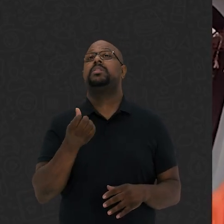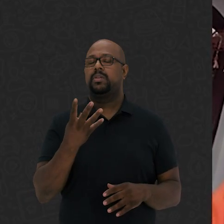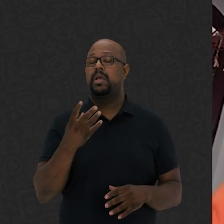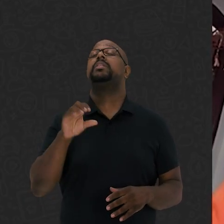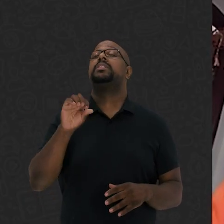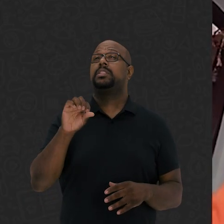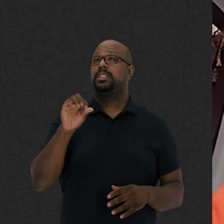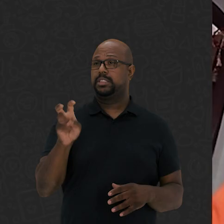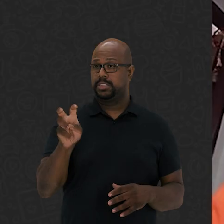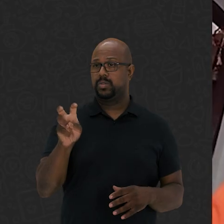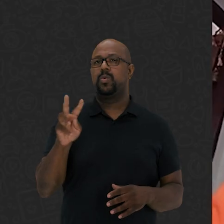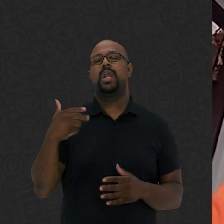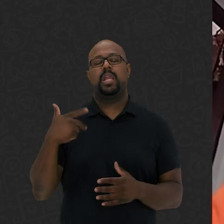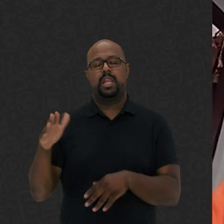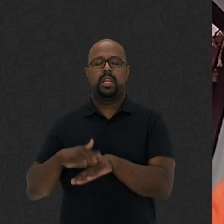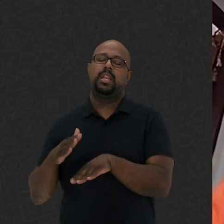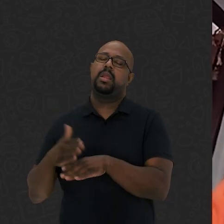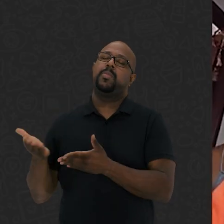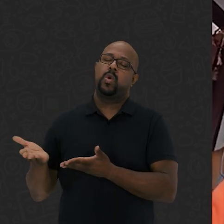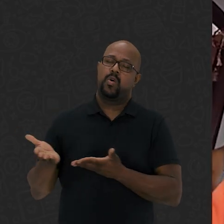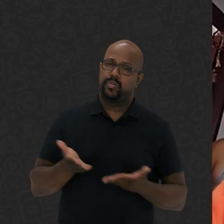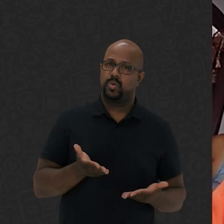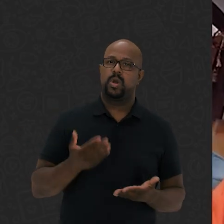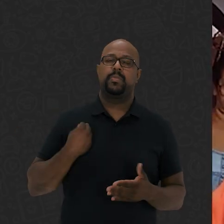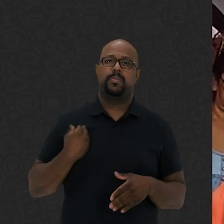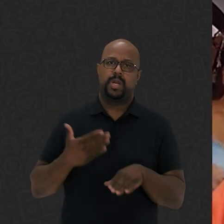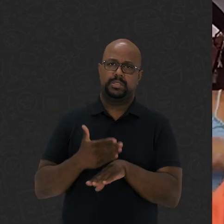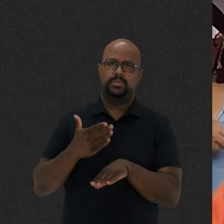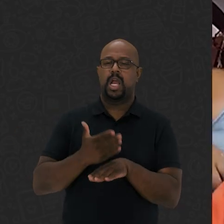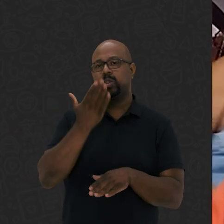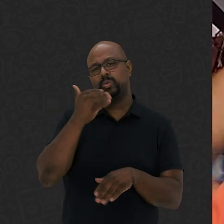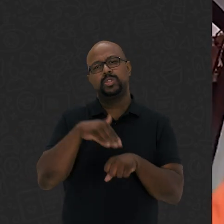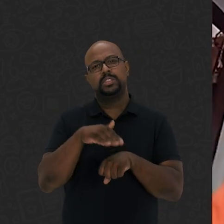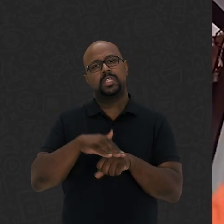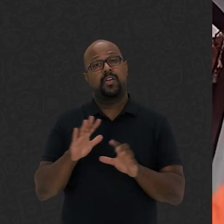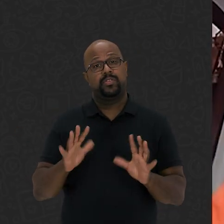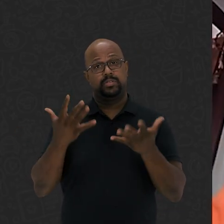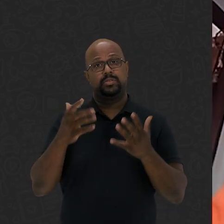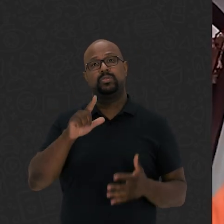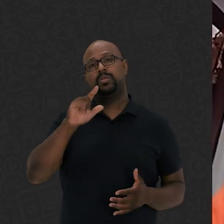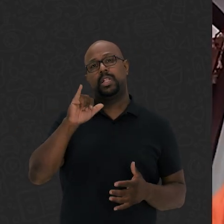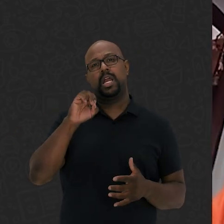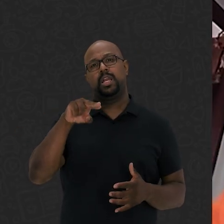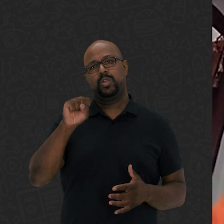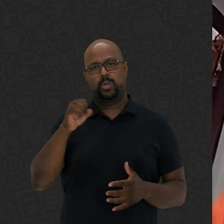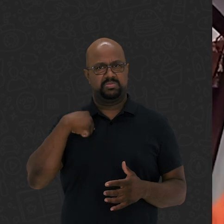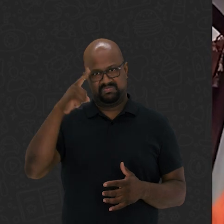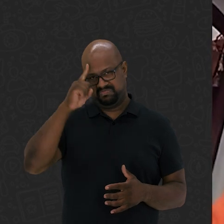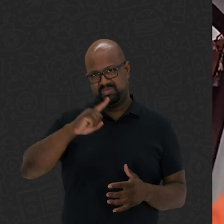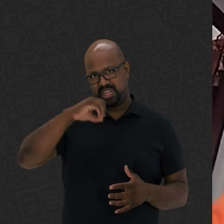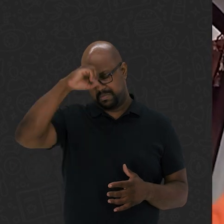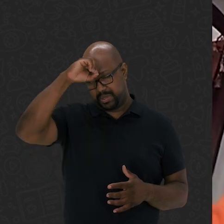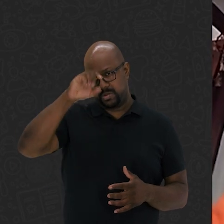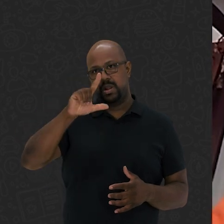Em 65, ele me convidou para participar de um jantar festivo do Lions. Eu nem sabia o